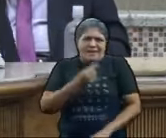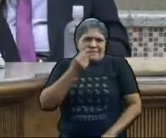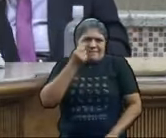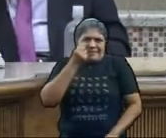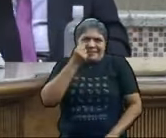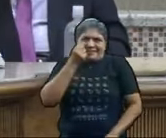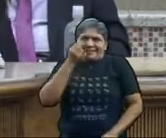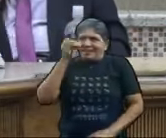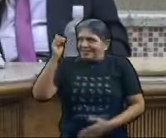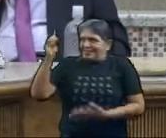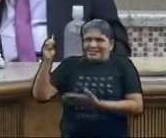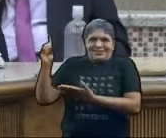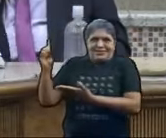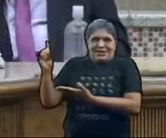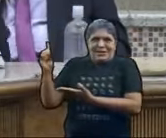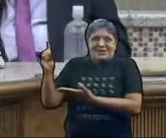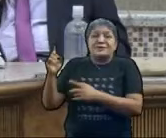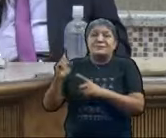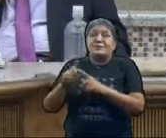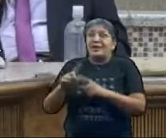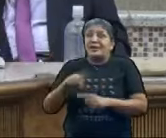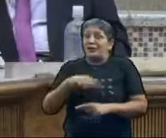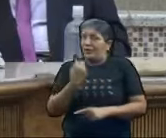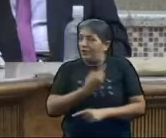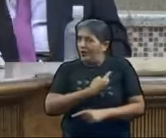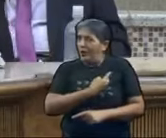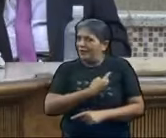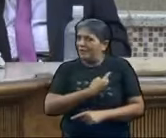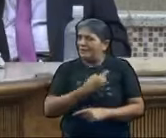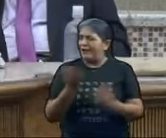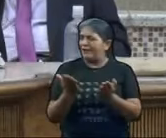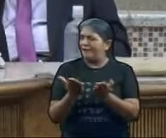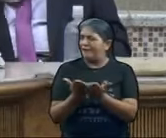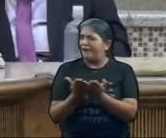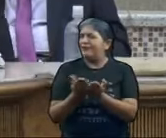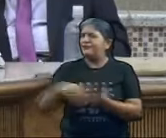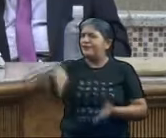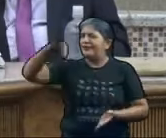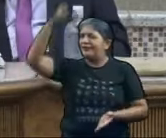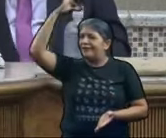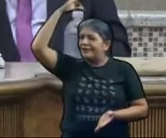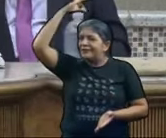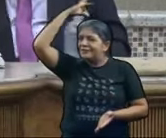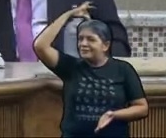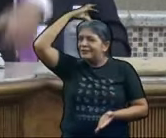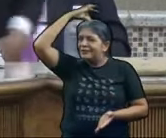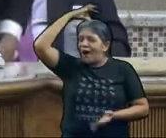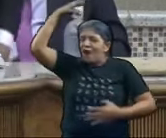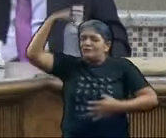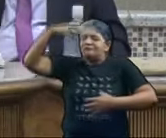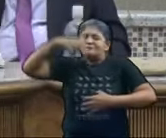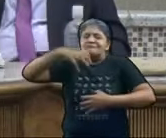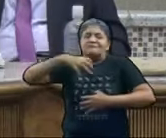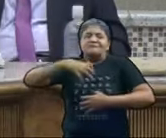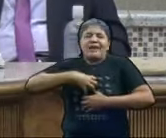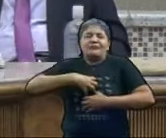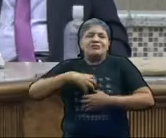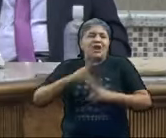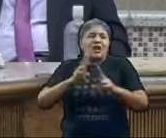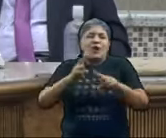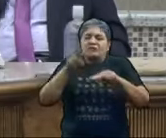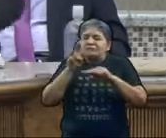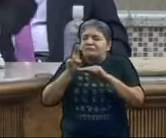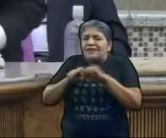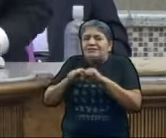Porque nós, o crente espiritual, ele está assentado em regiões celestiais em Cristo Jesus. É